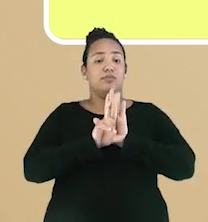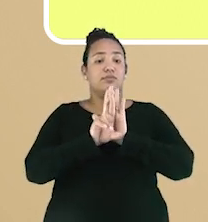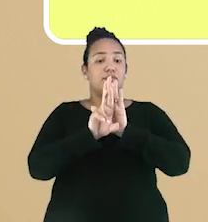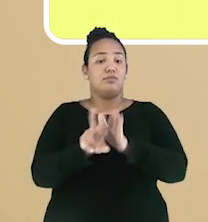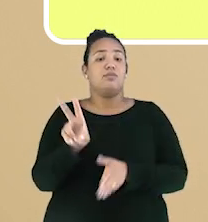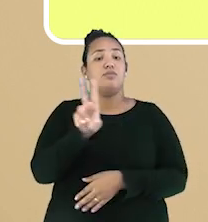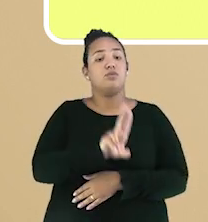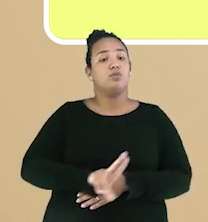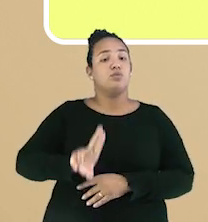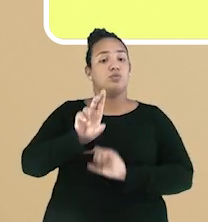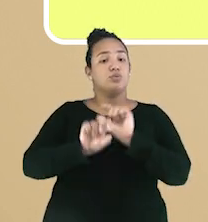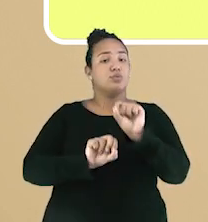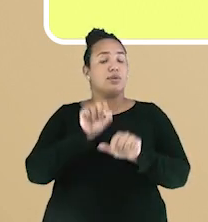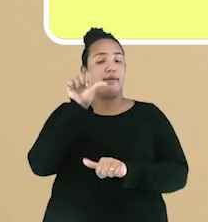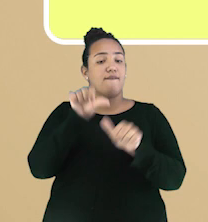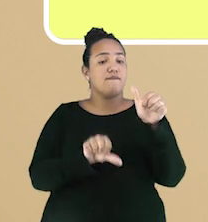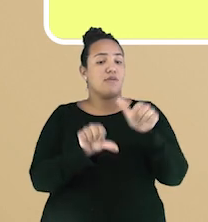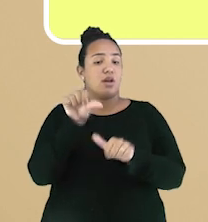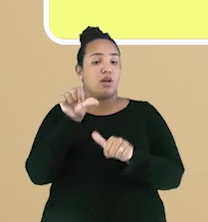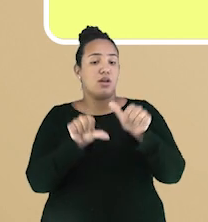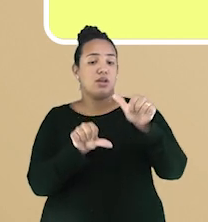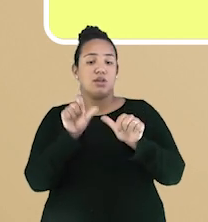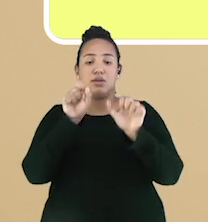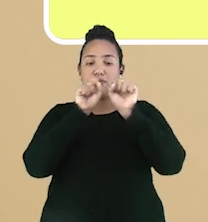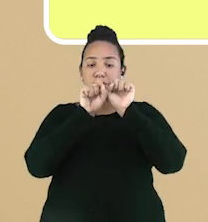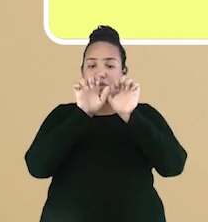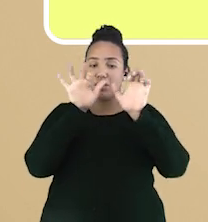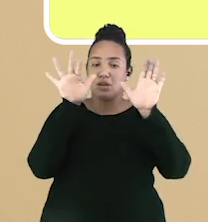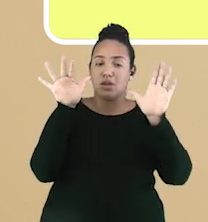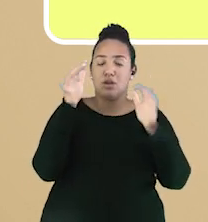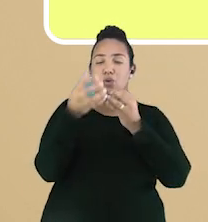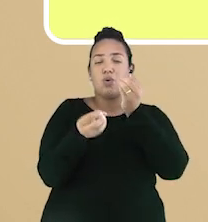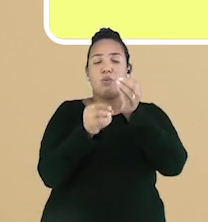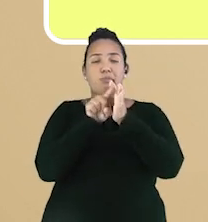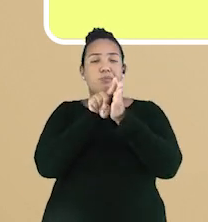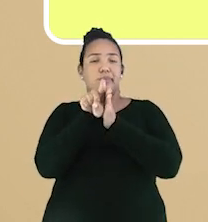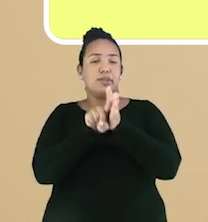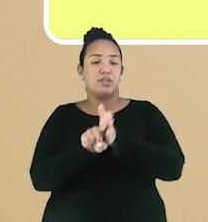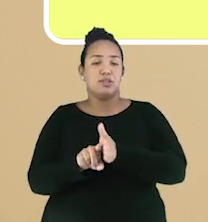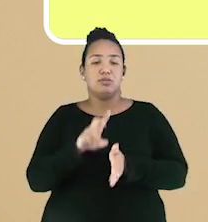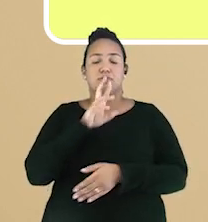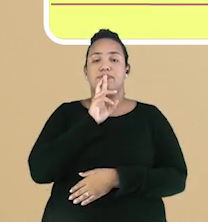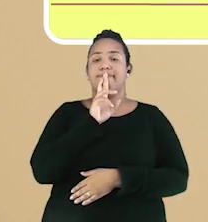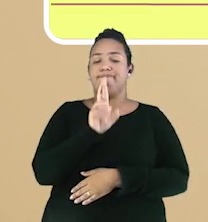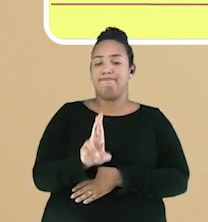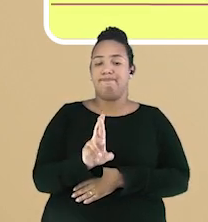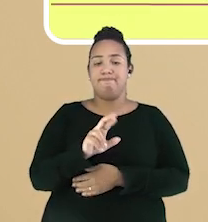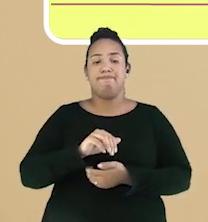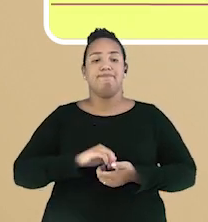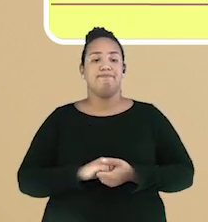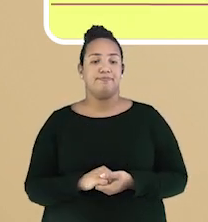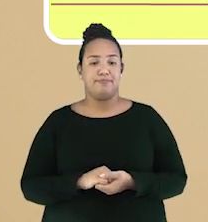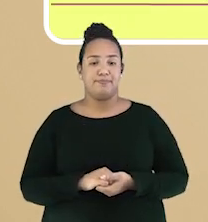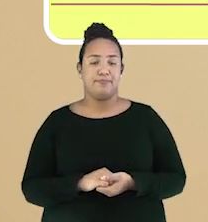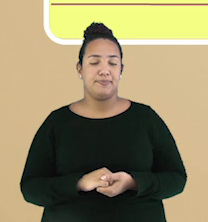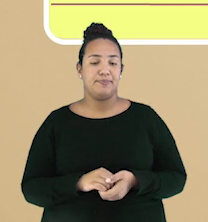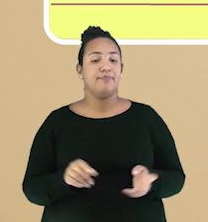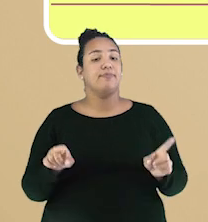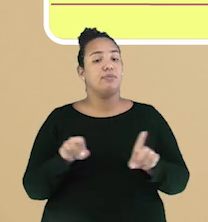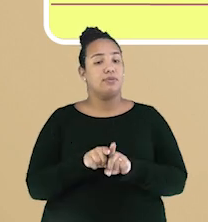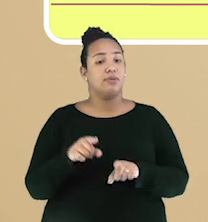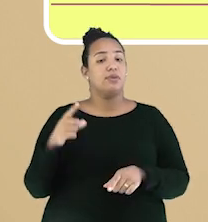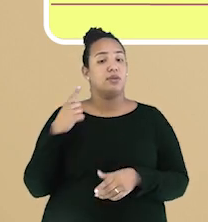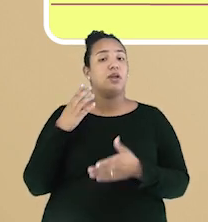utilizadas para uma análise mais clara dos resultados de uma pesquisa. Existem alguns tipos